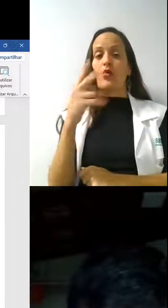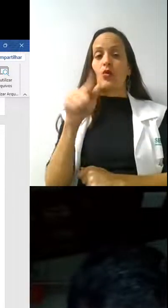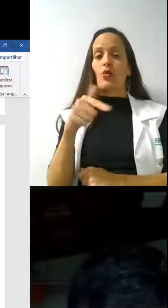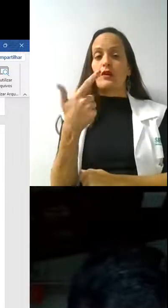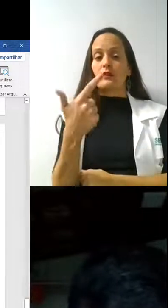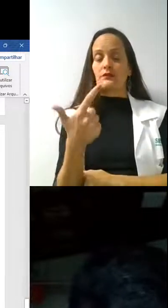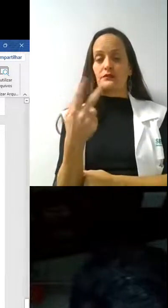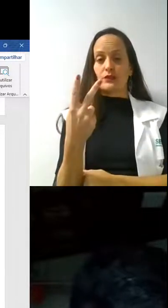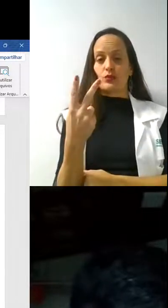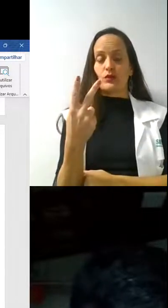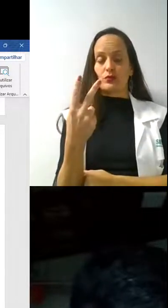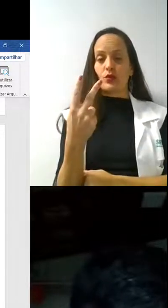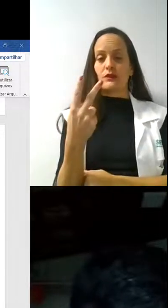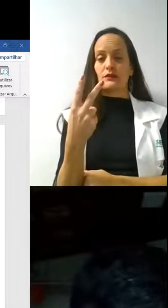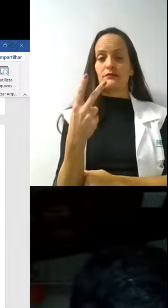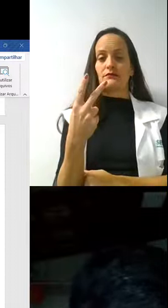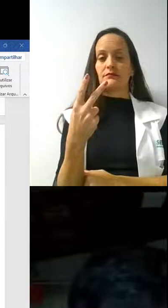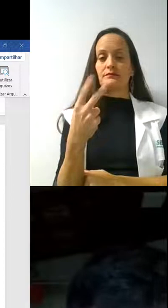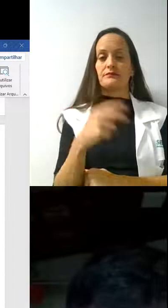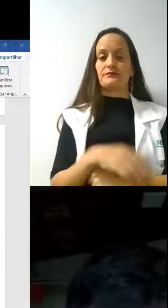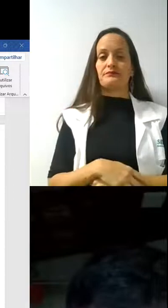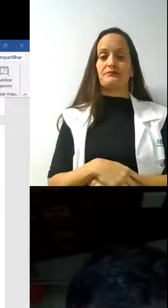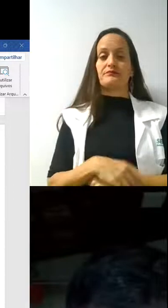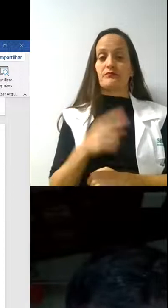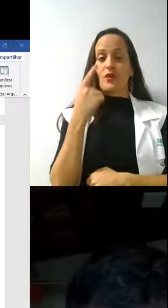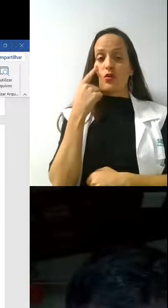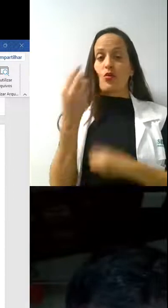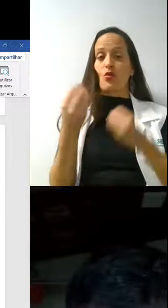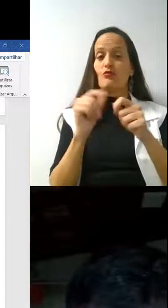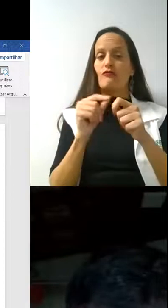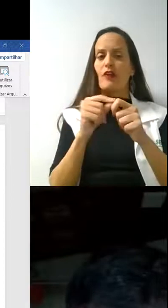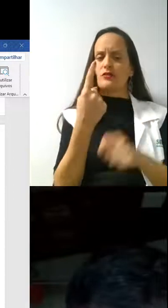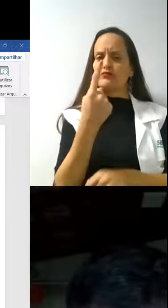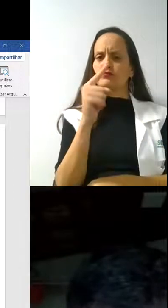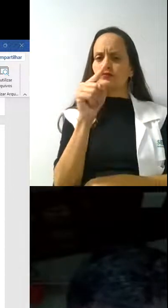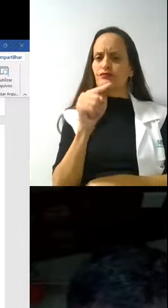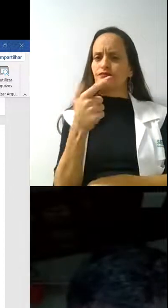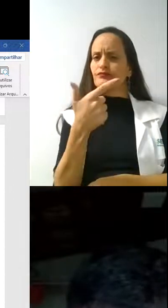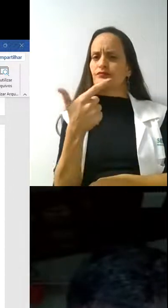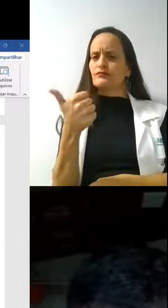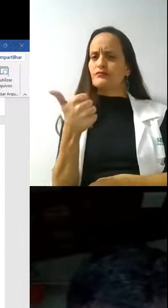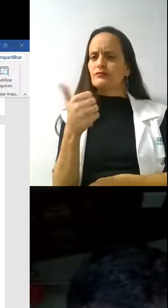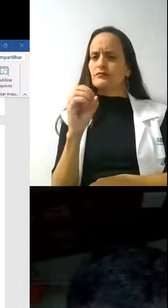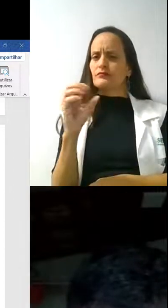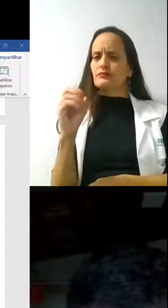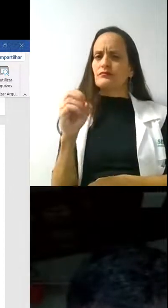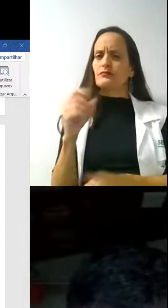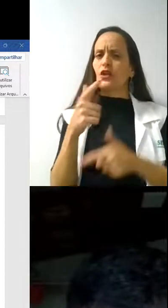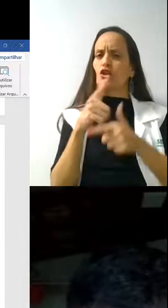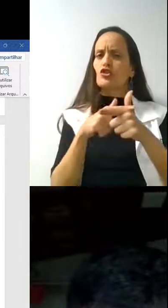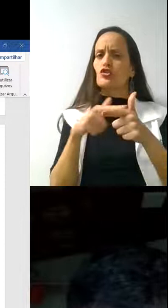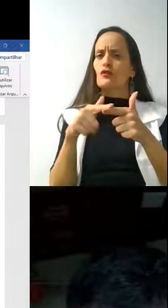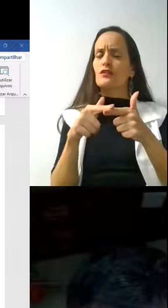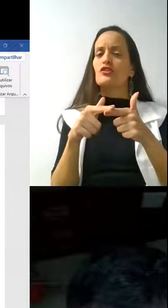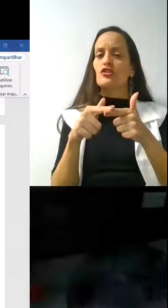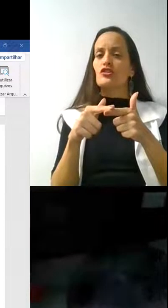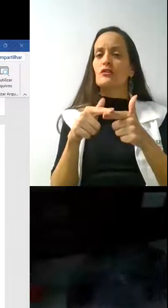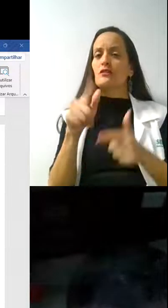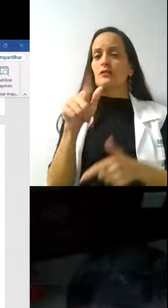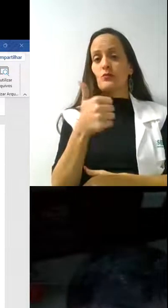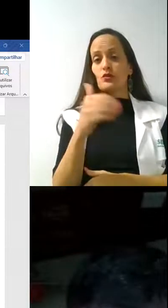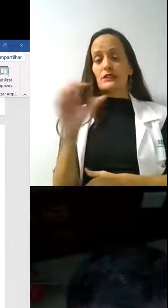quê? Metros. Vou pegar o valor real que eu tenho, 210, e dividir pelo fator de redução, que é